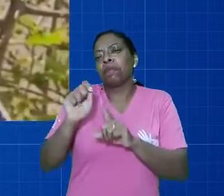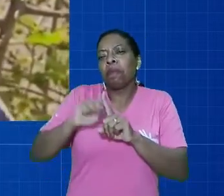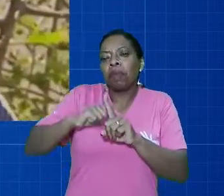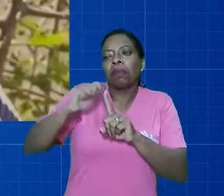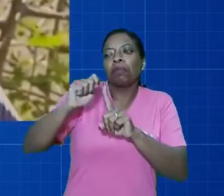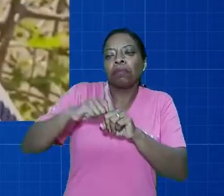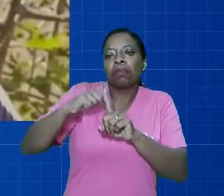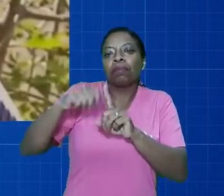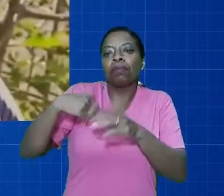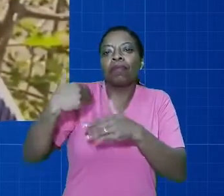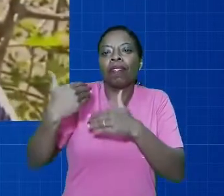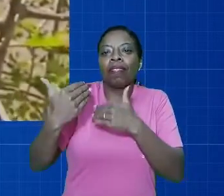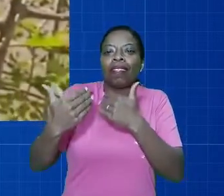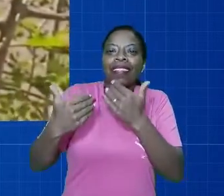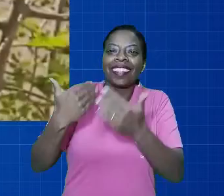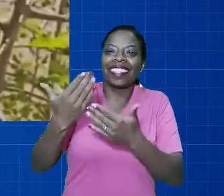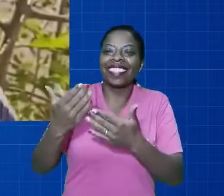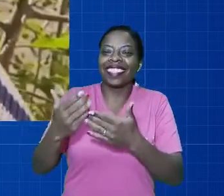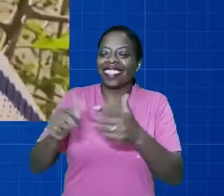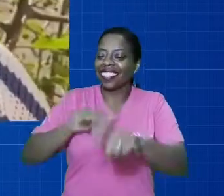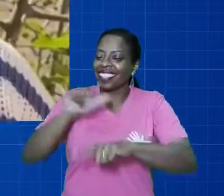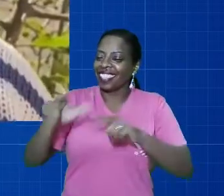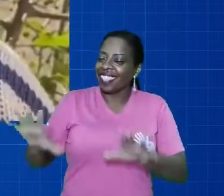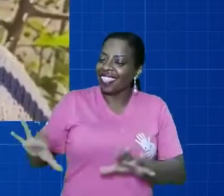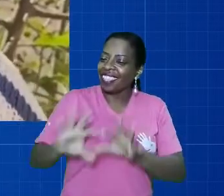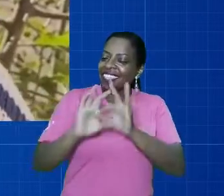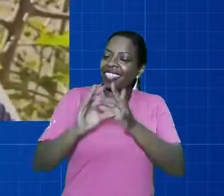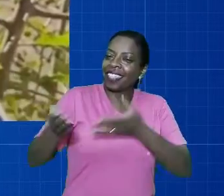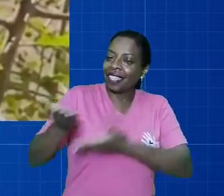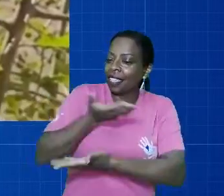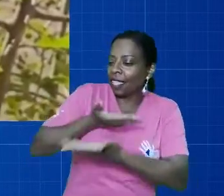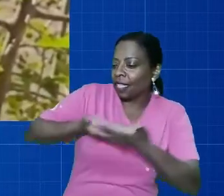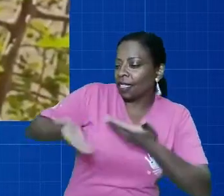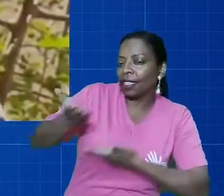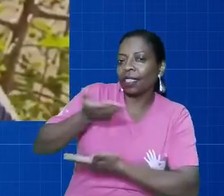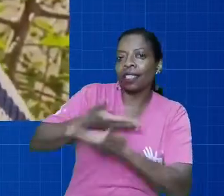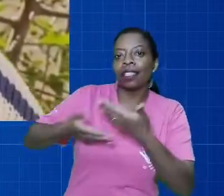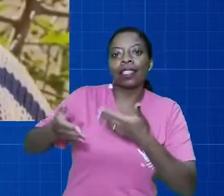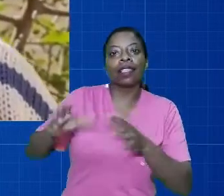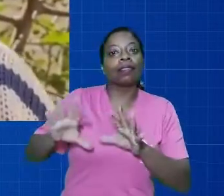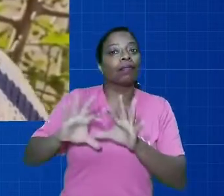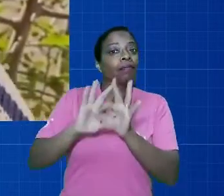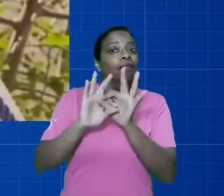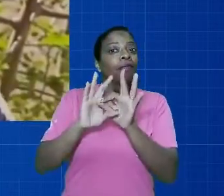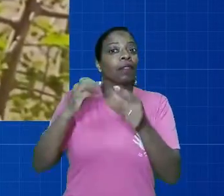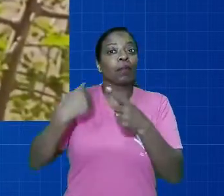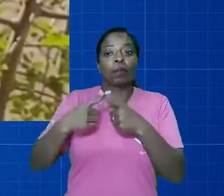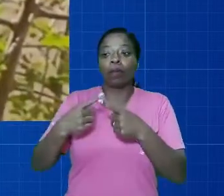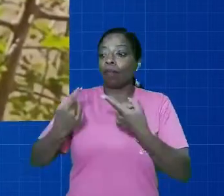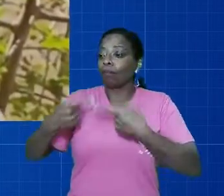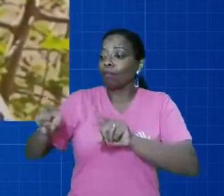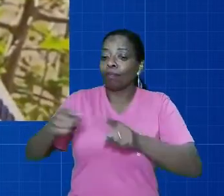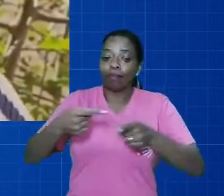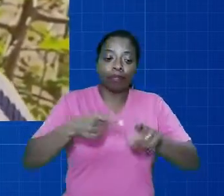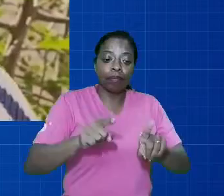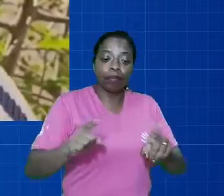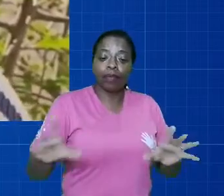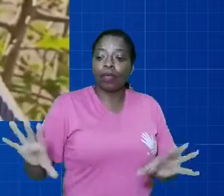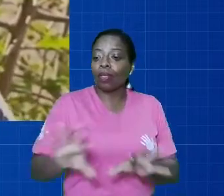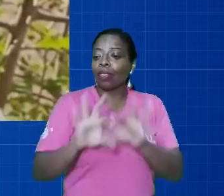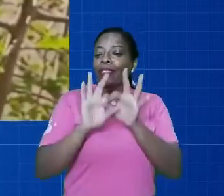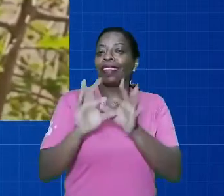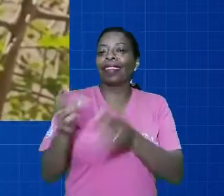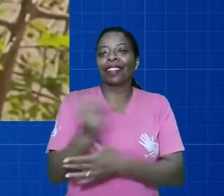o trabalho em conjunto. Então, inicialmente, um vínculo de amizade por conta dos desafios que